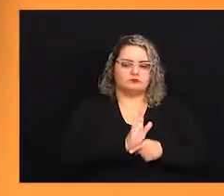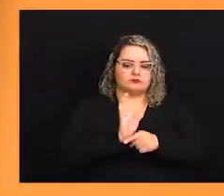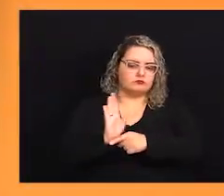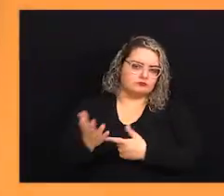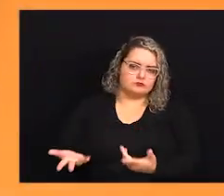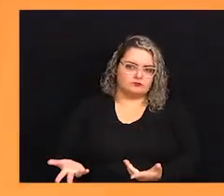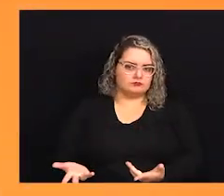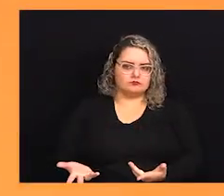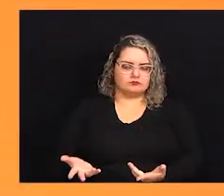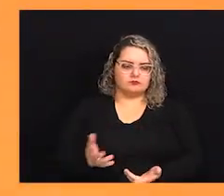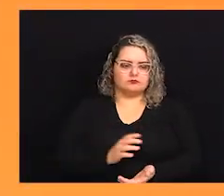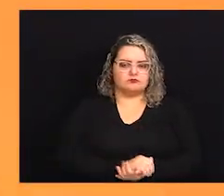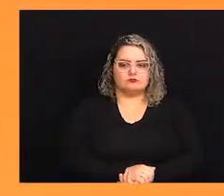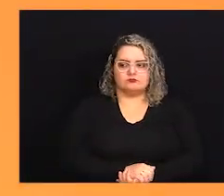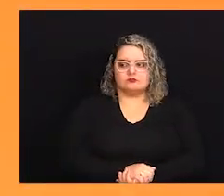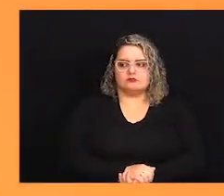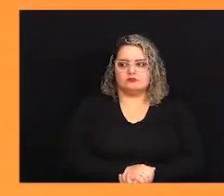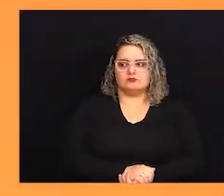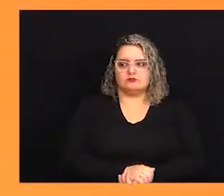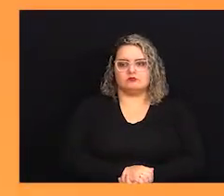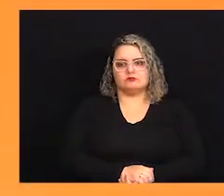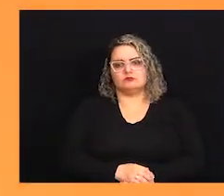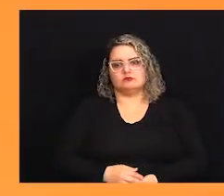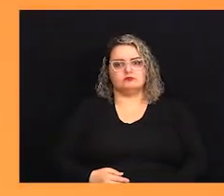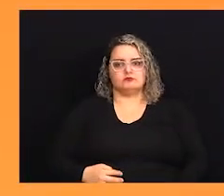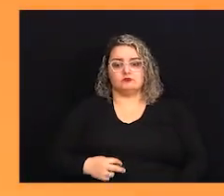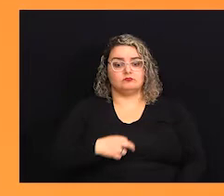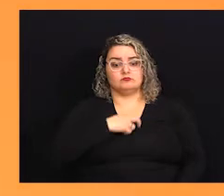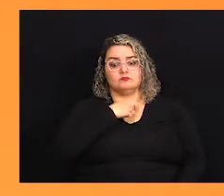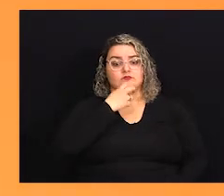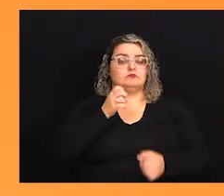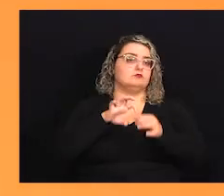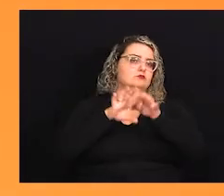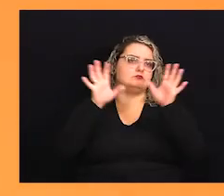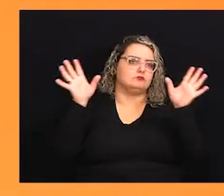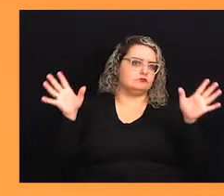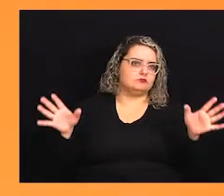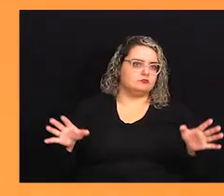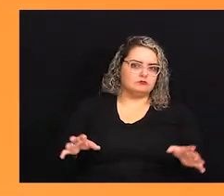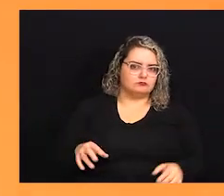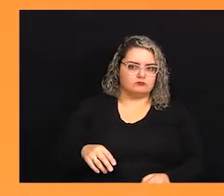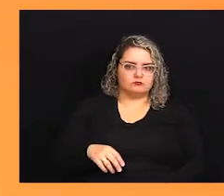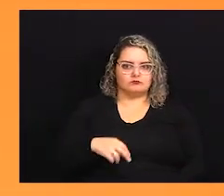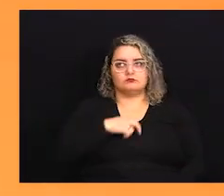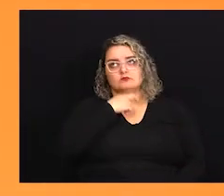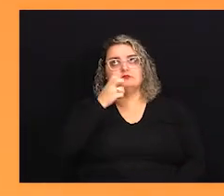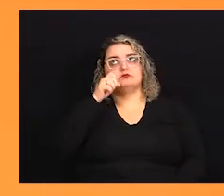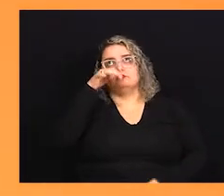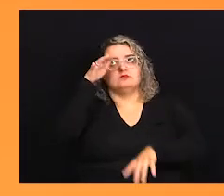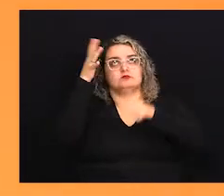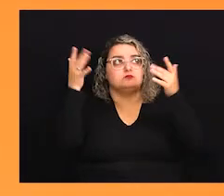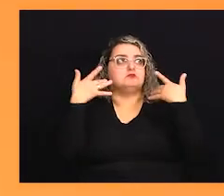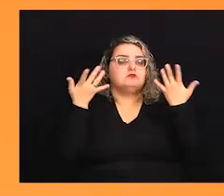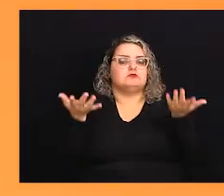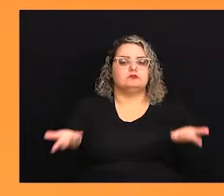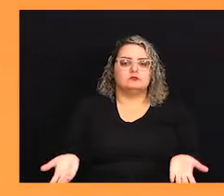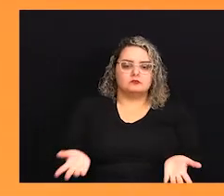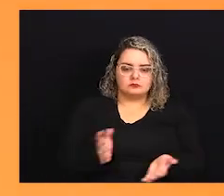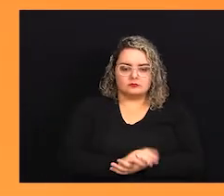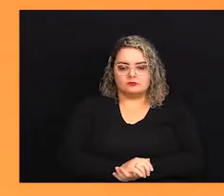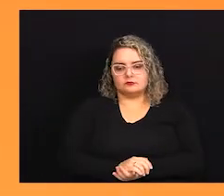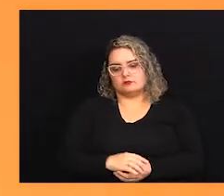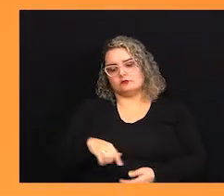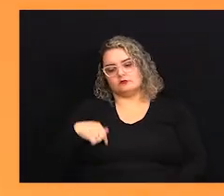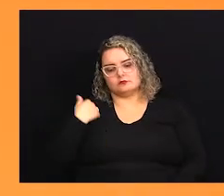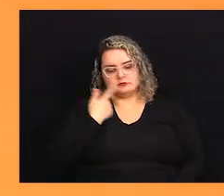só sobre voice-over, que é aquela narração, que voz do além, mas na literatura, eu acho que a literatura não